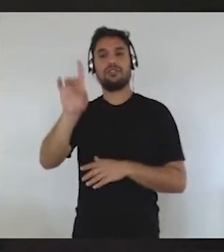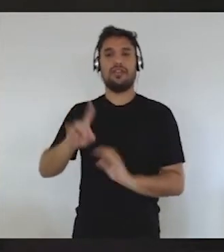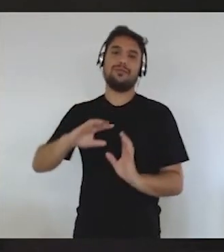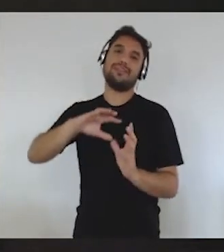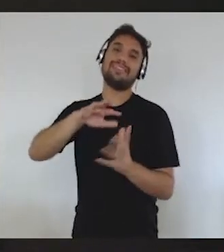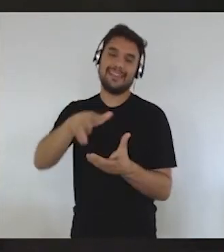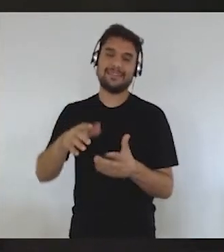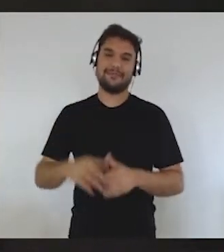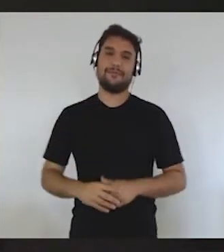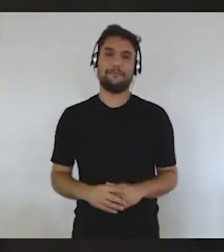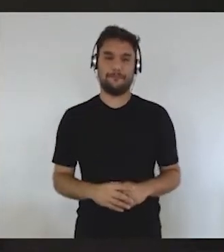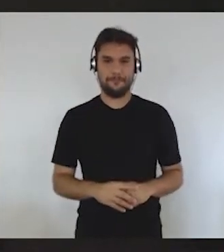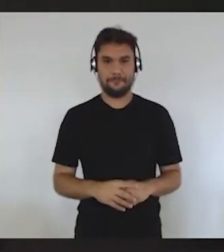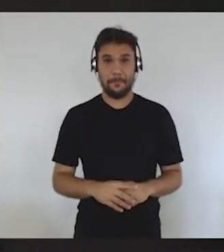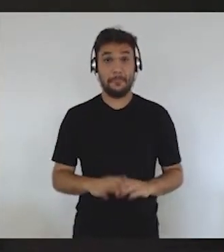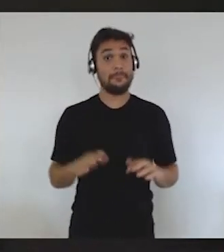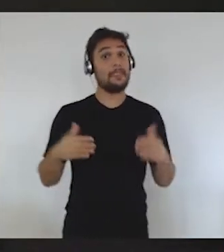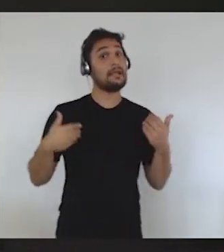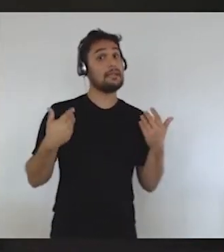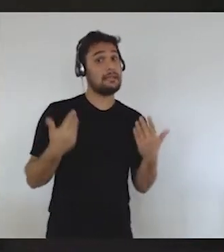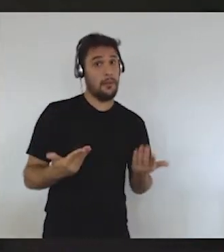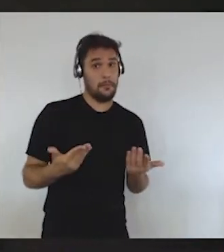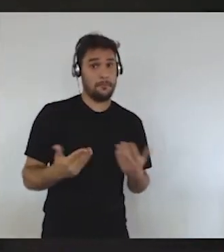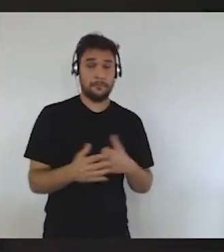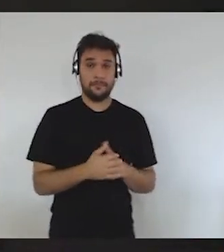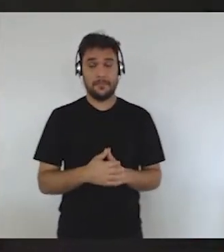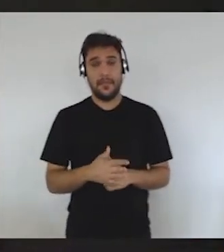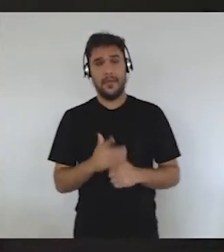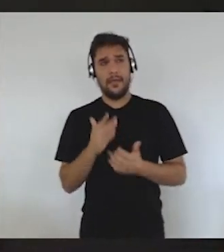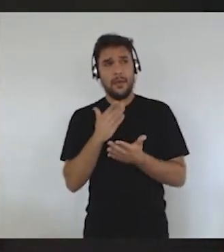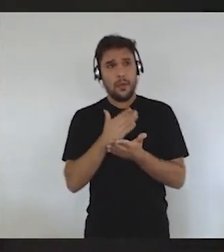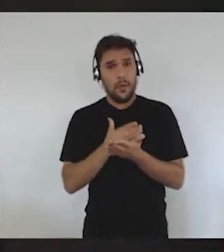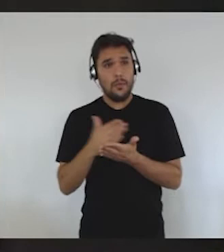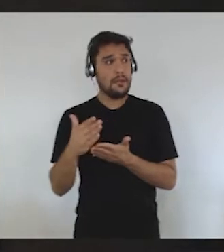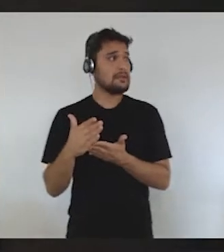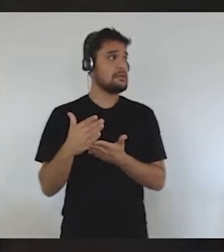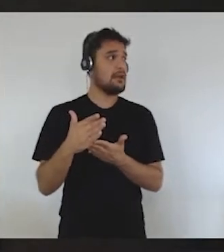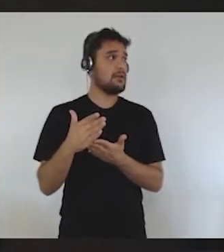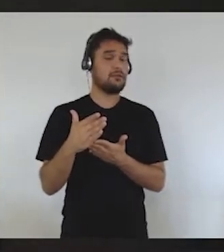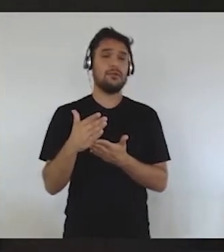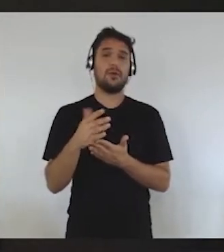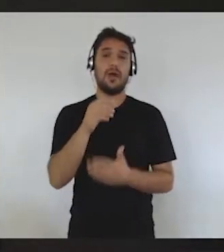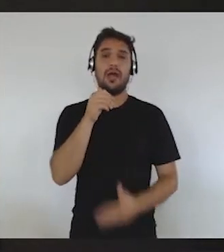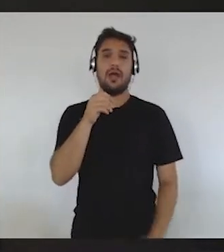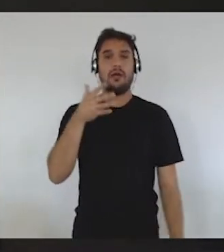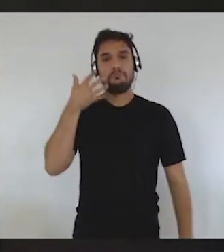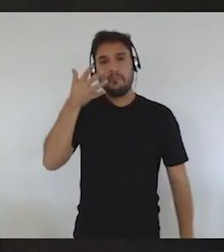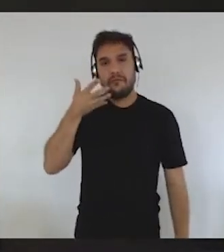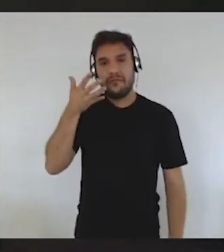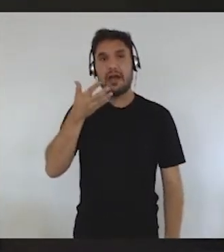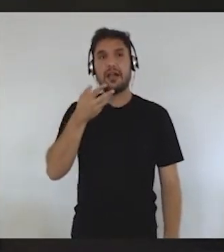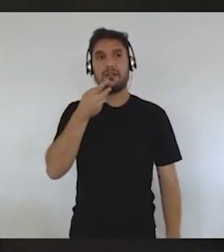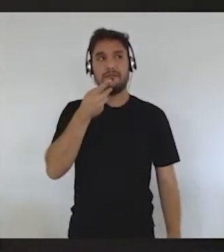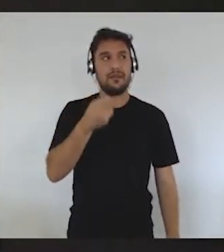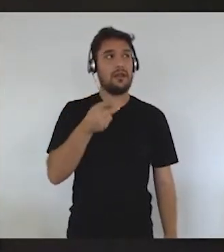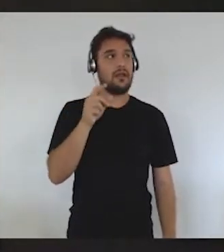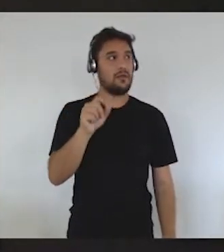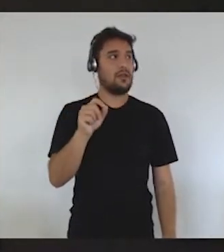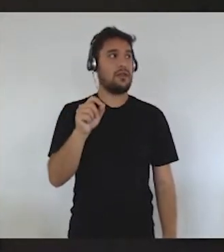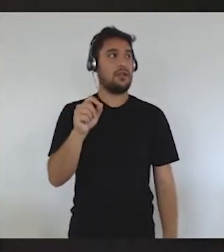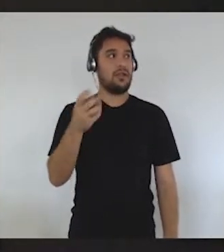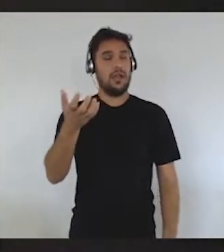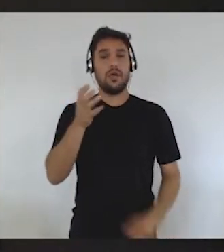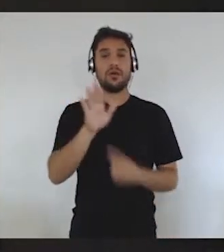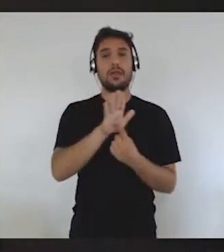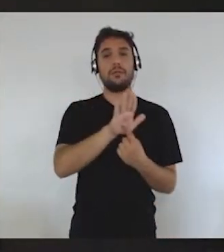internacional. Então, começando aqui com a minha fala, eu queria